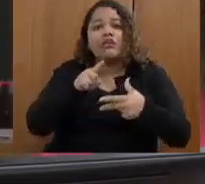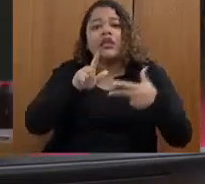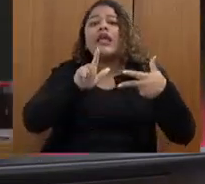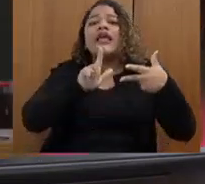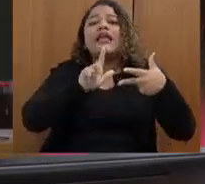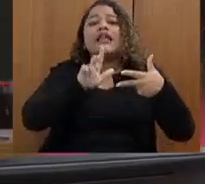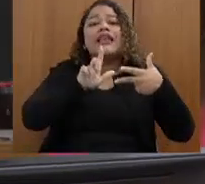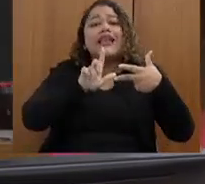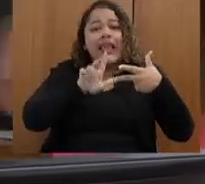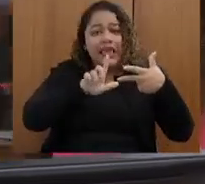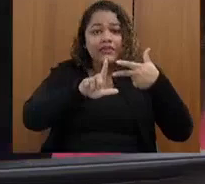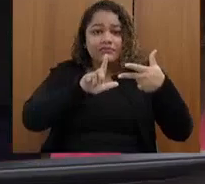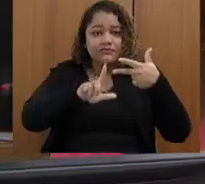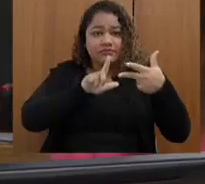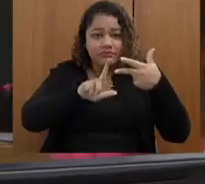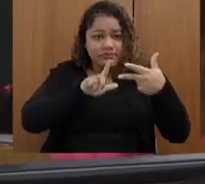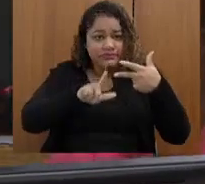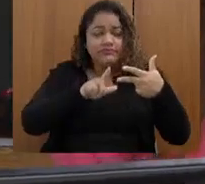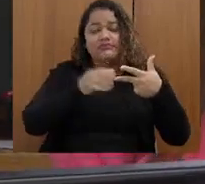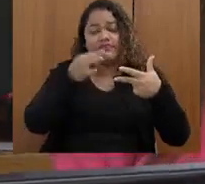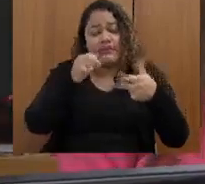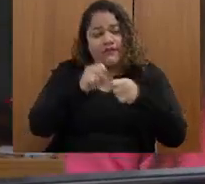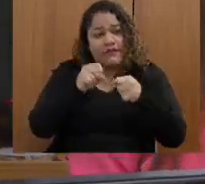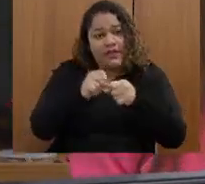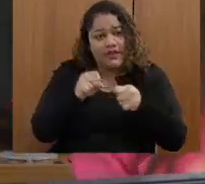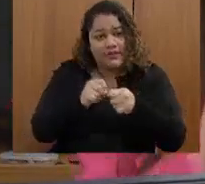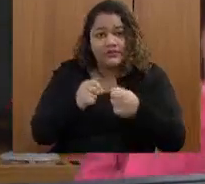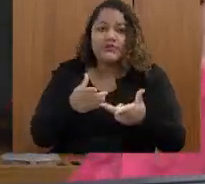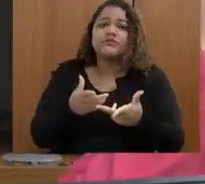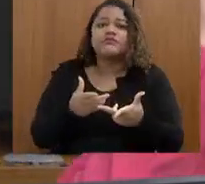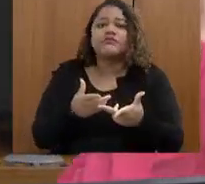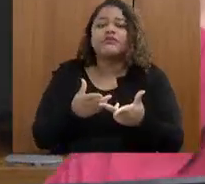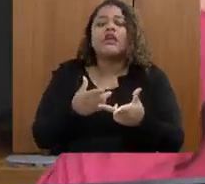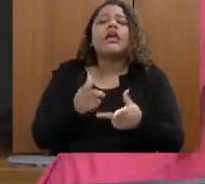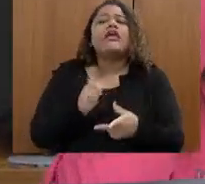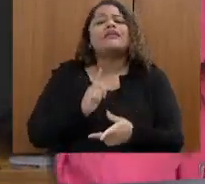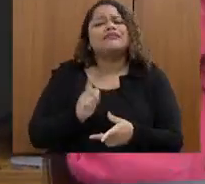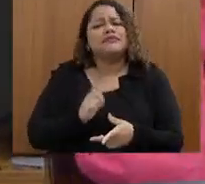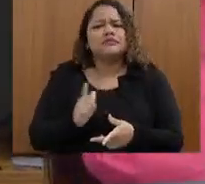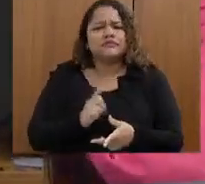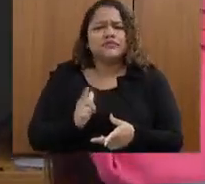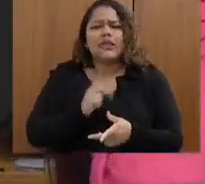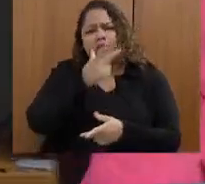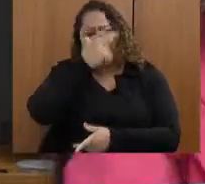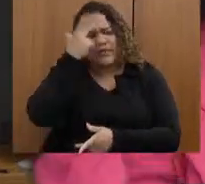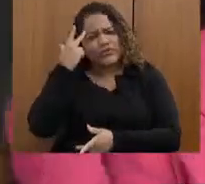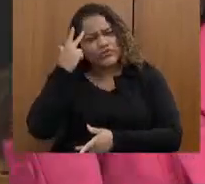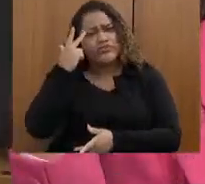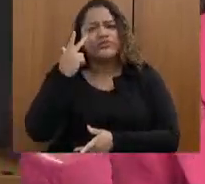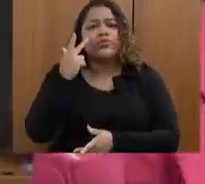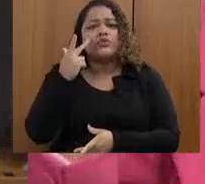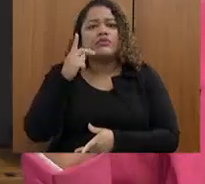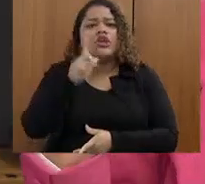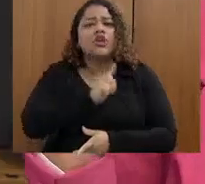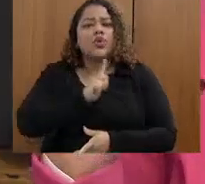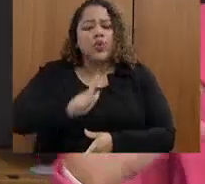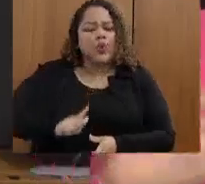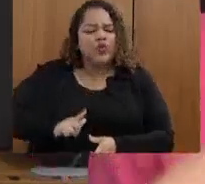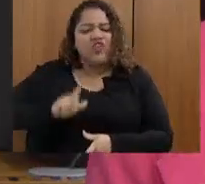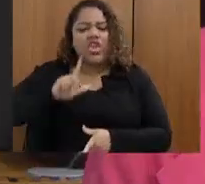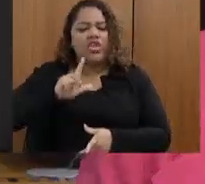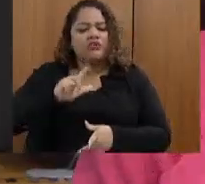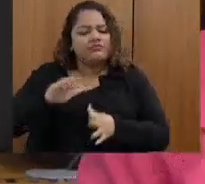a gente tem aqui pessoas que são foram articuladas pelo governo para estar aqui se é ótimo a gente tem a categoria com as suas